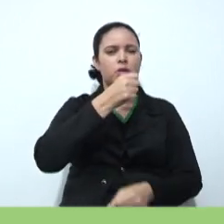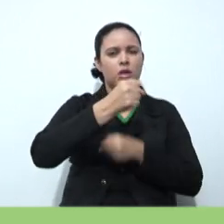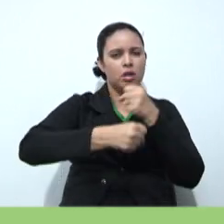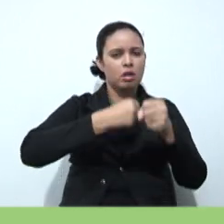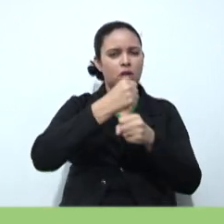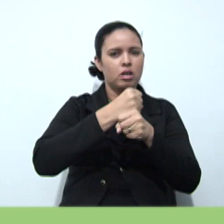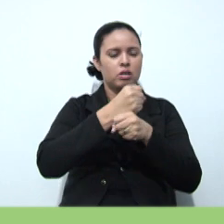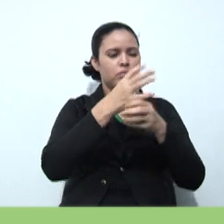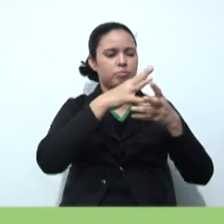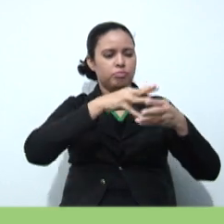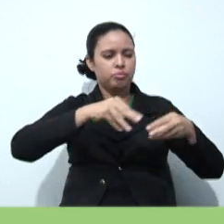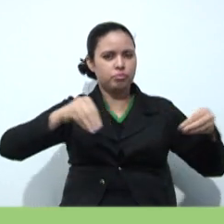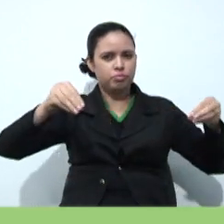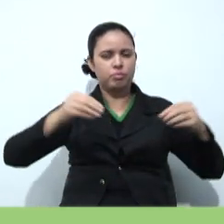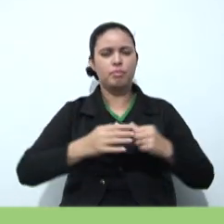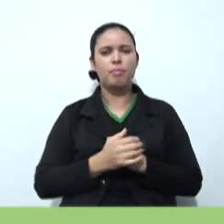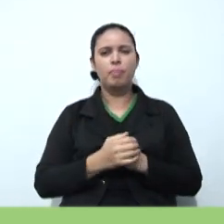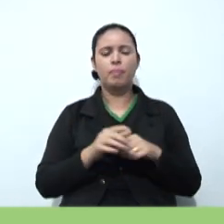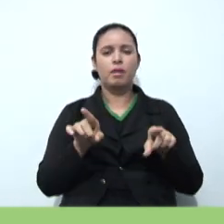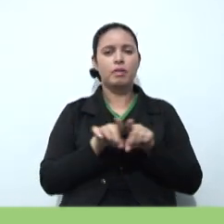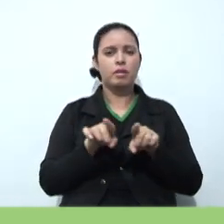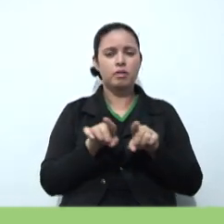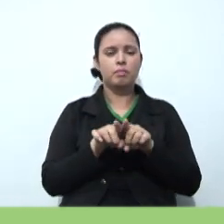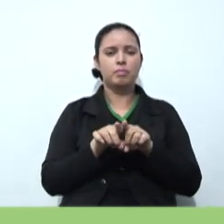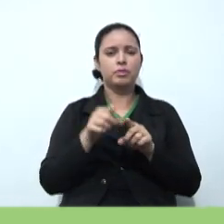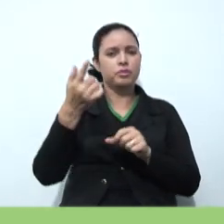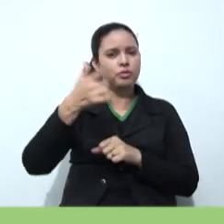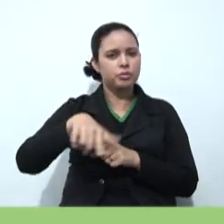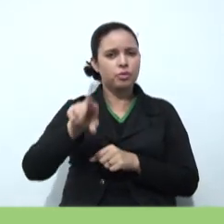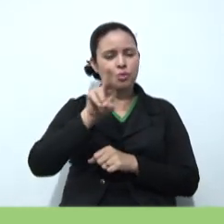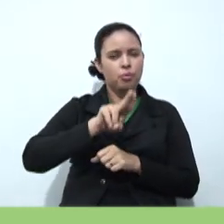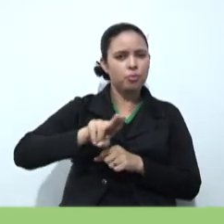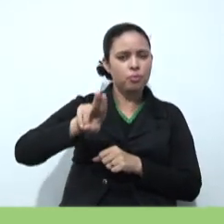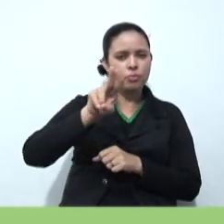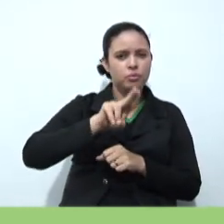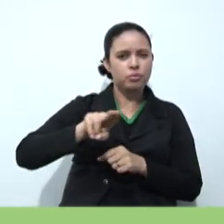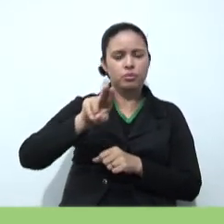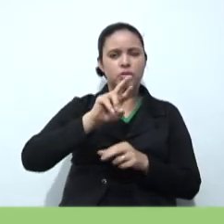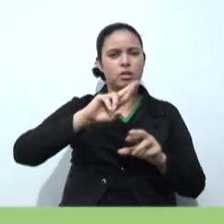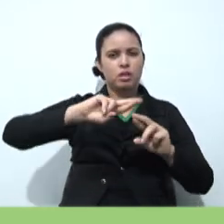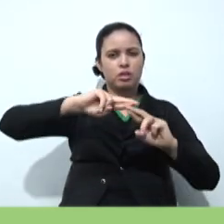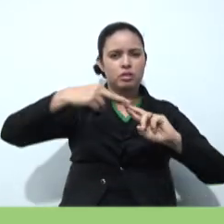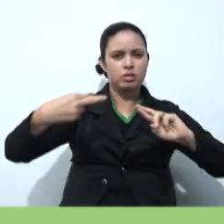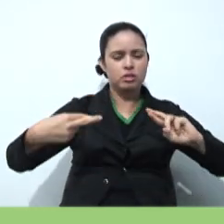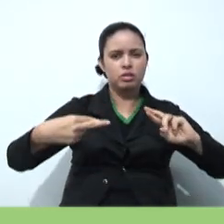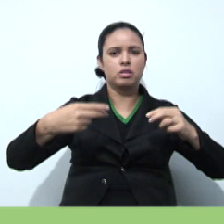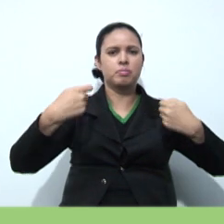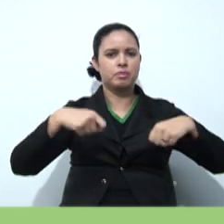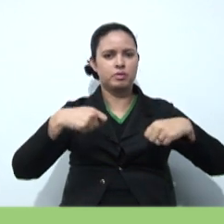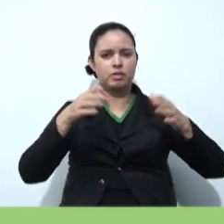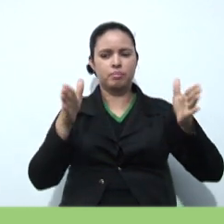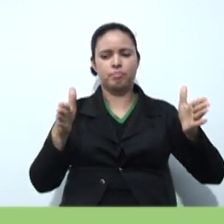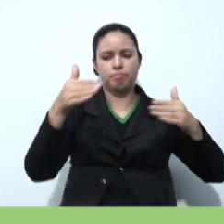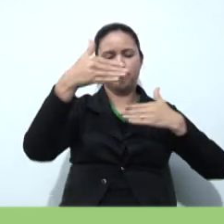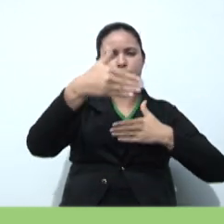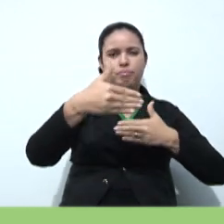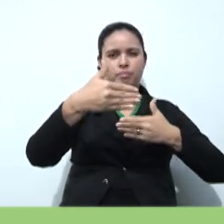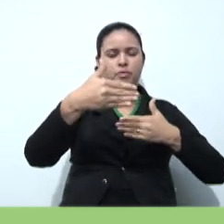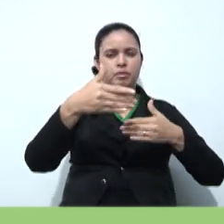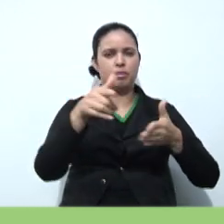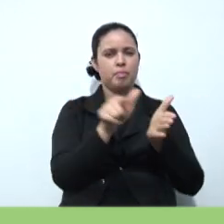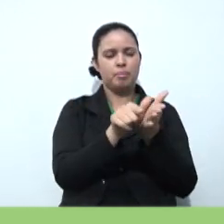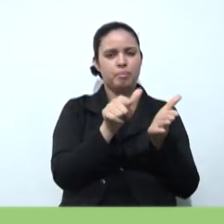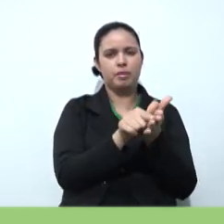na natureza. Reutilize, reaproveite, recicle tudo que for possível. Caixas e plásticos, por